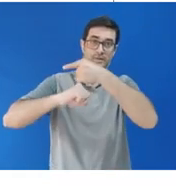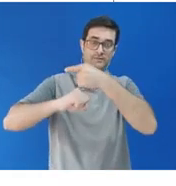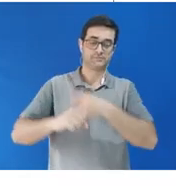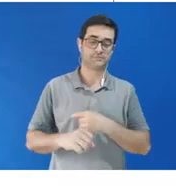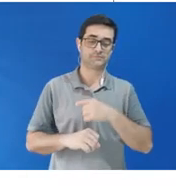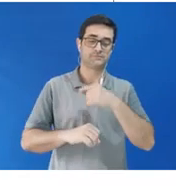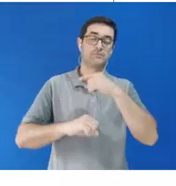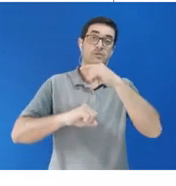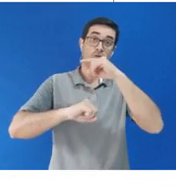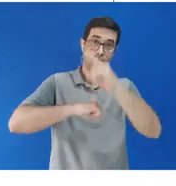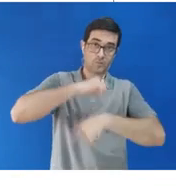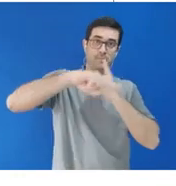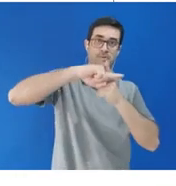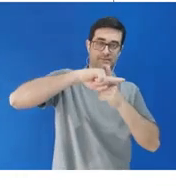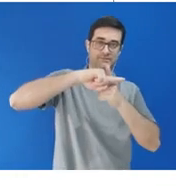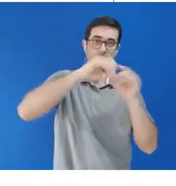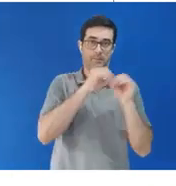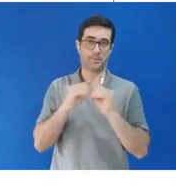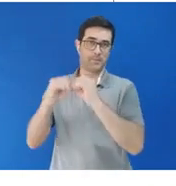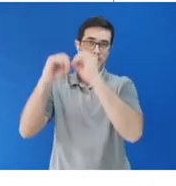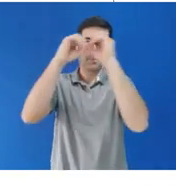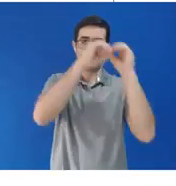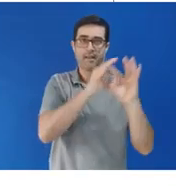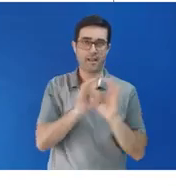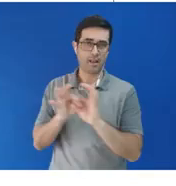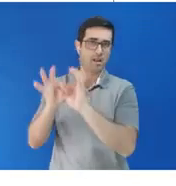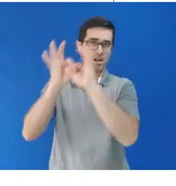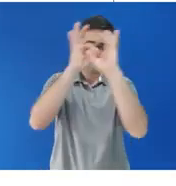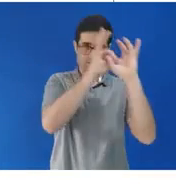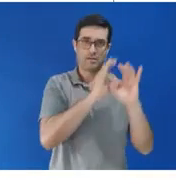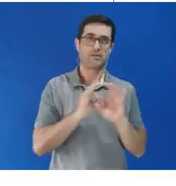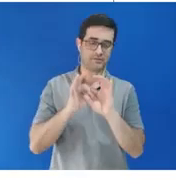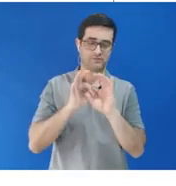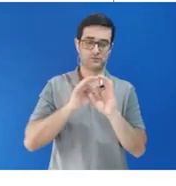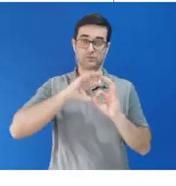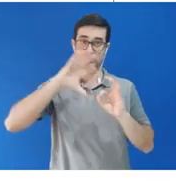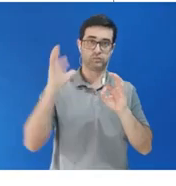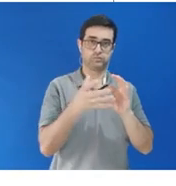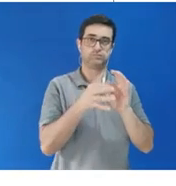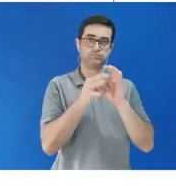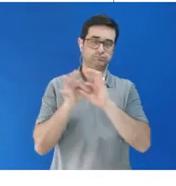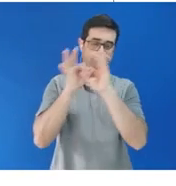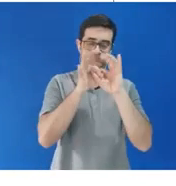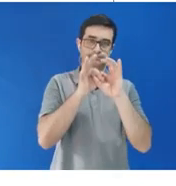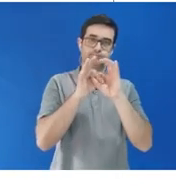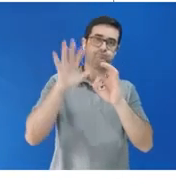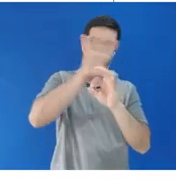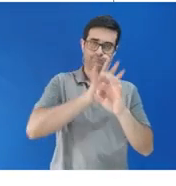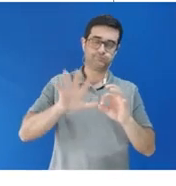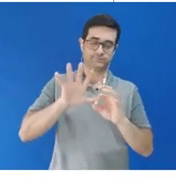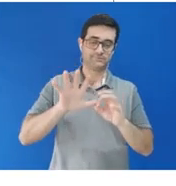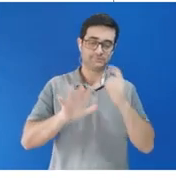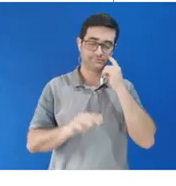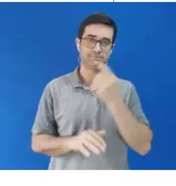tão simples. Eles estão ligados a outros, que por sua vez estão ligados a mais outros. E quando eu penso